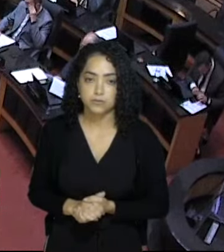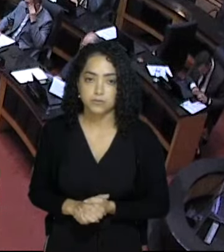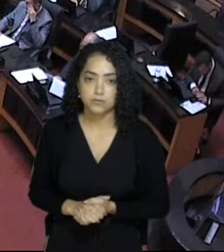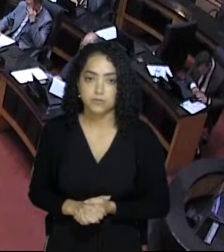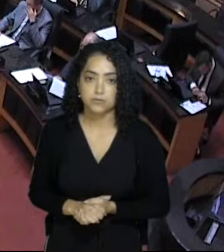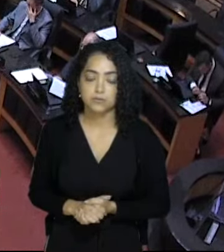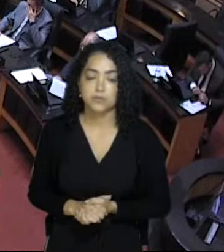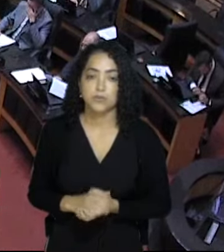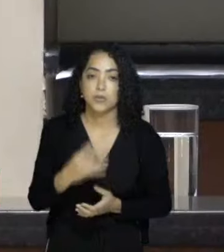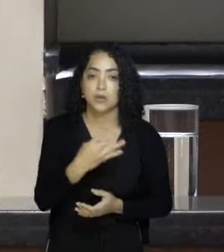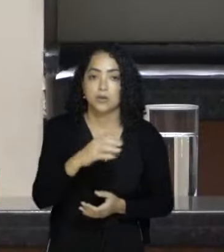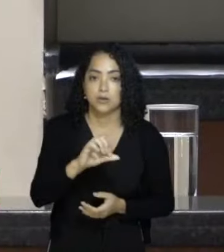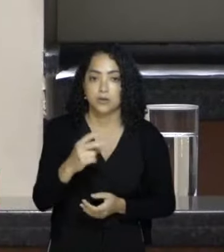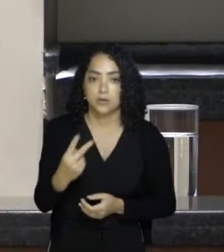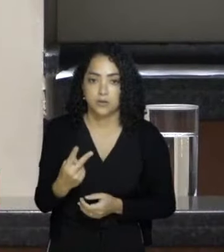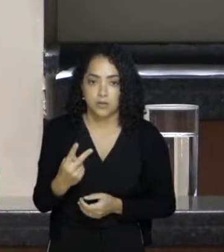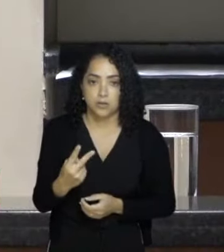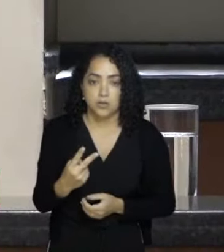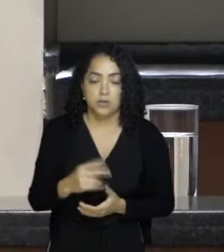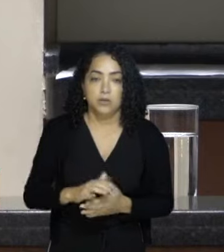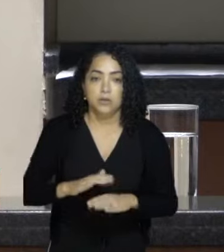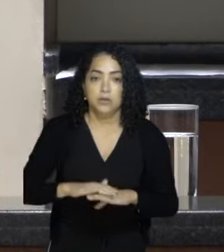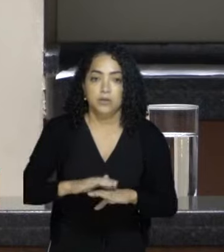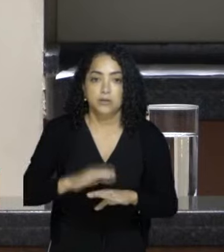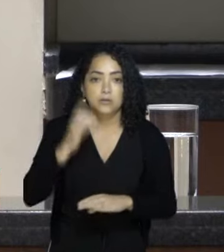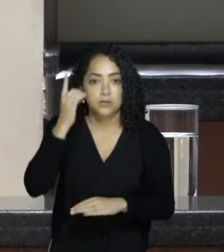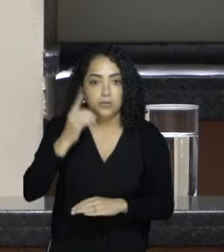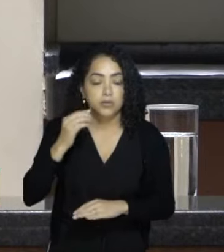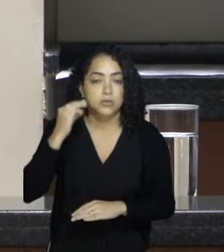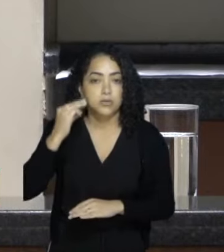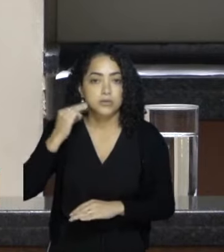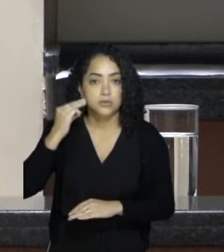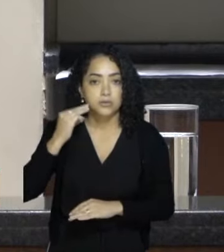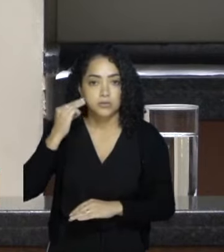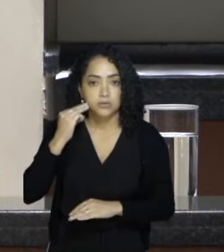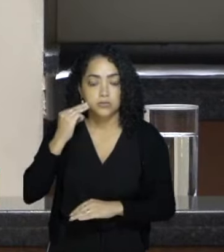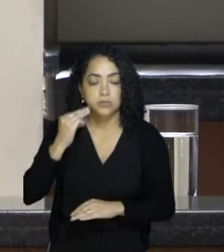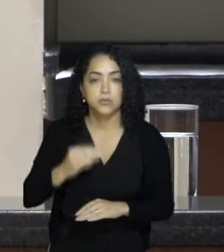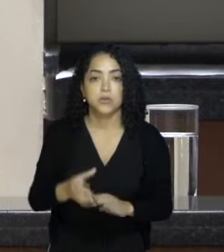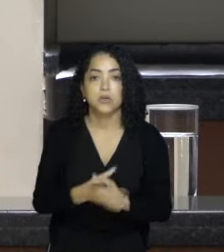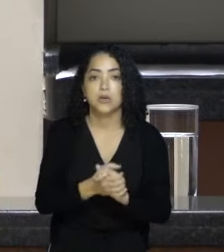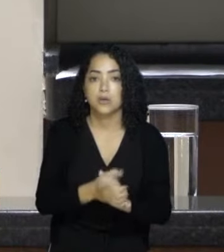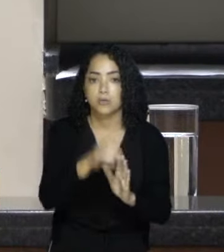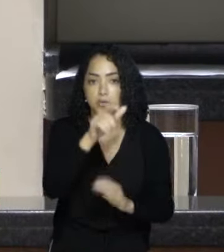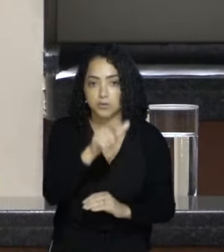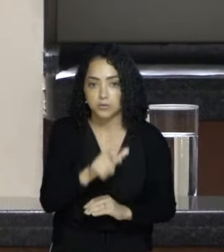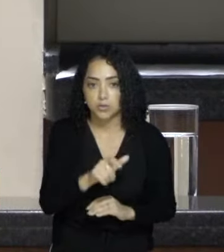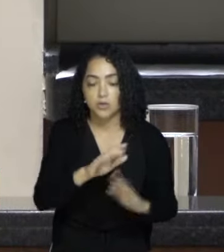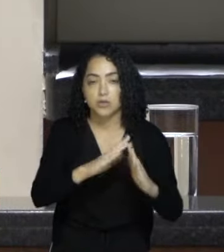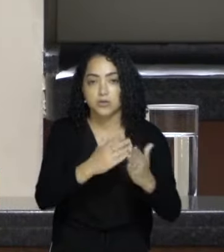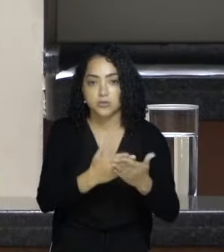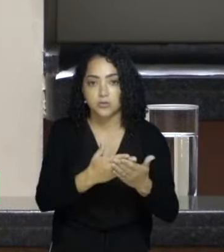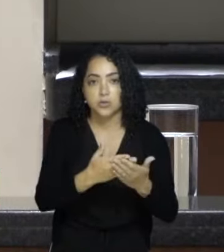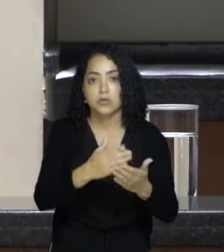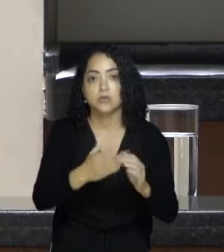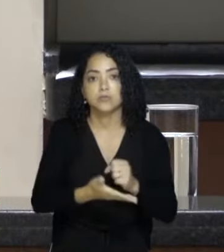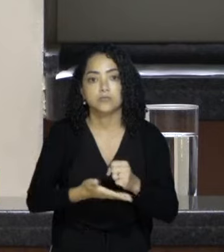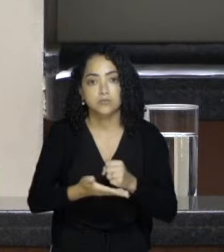Moção 492-2023, autoria do deputado Márcio Machado, manifestando aplausos à direção da Escola de Educação